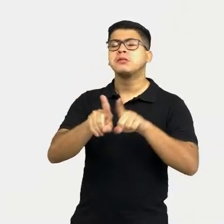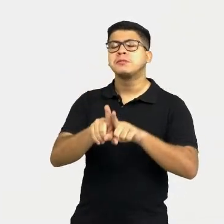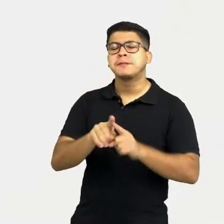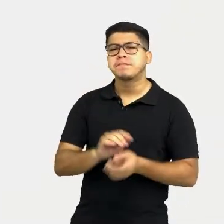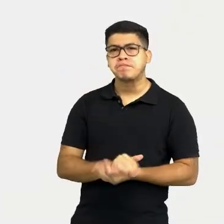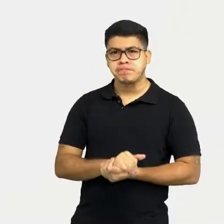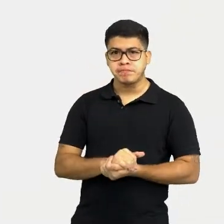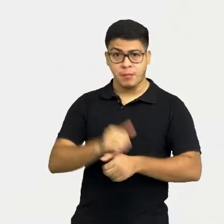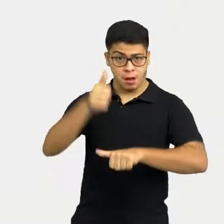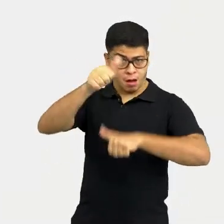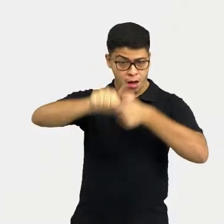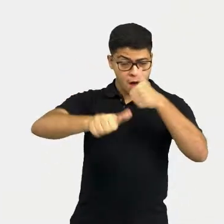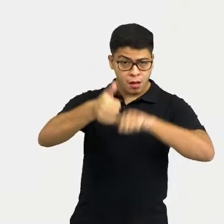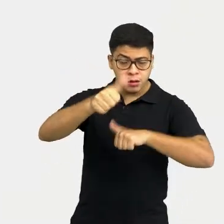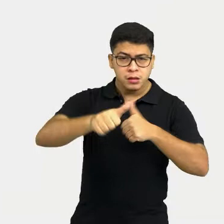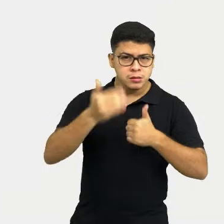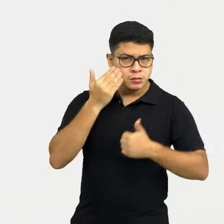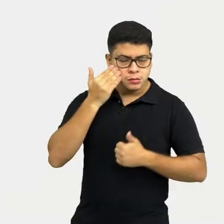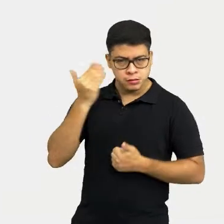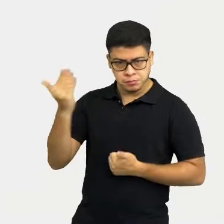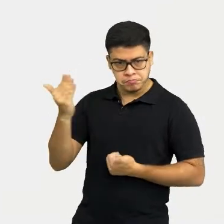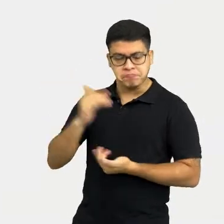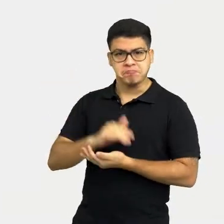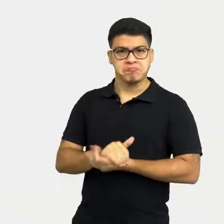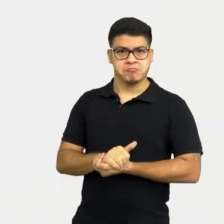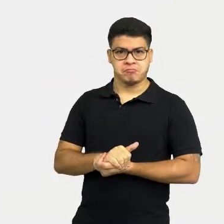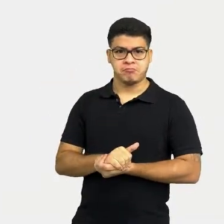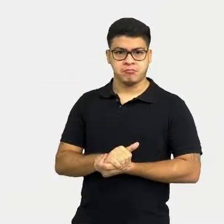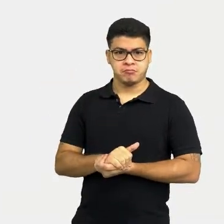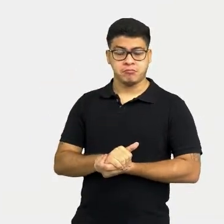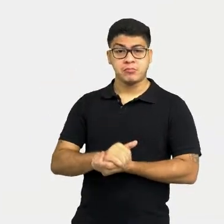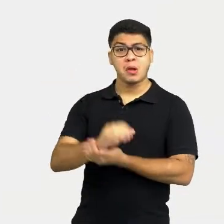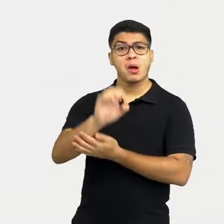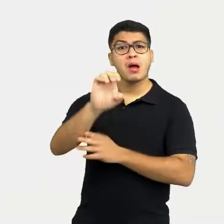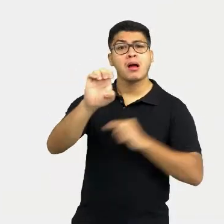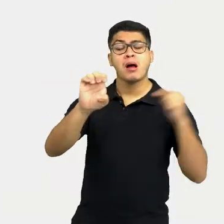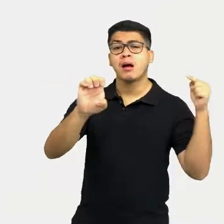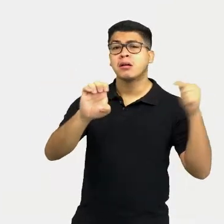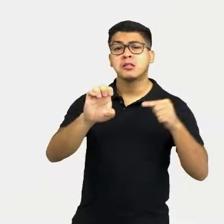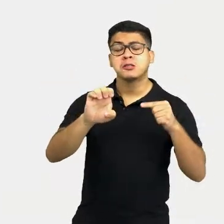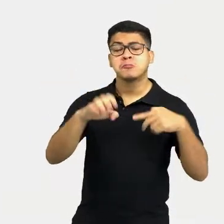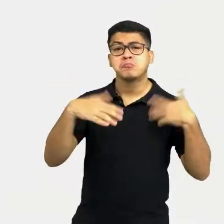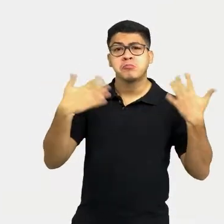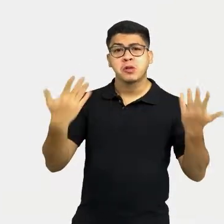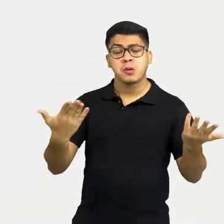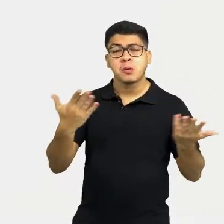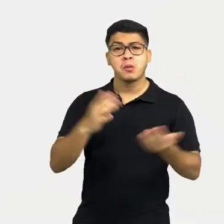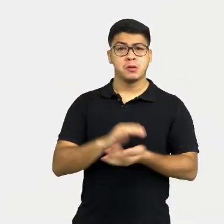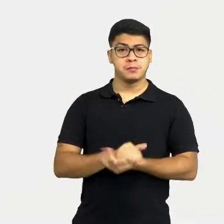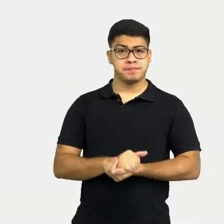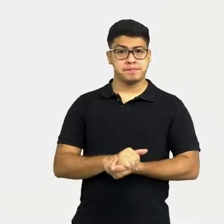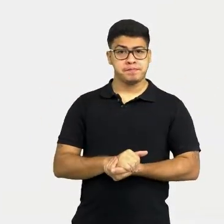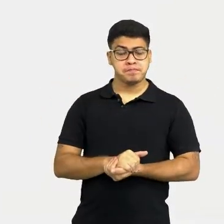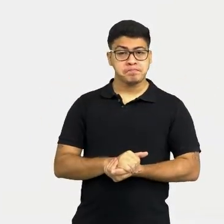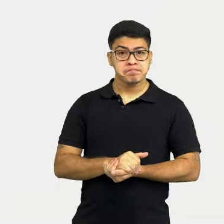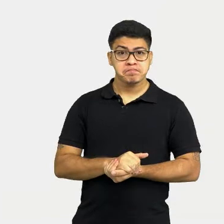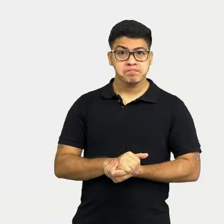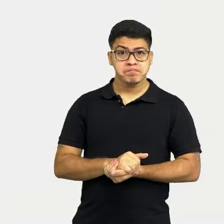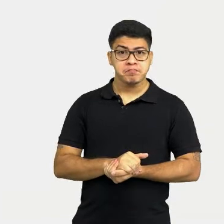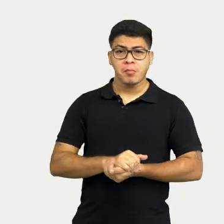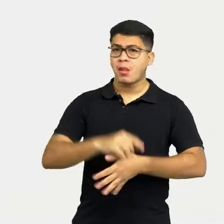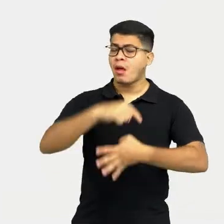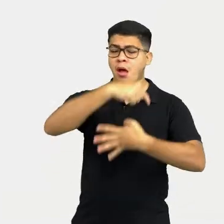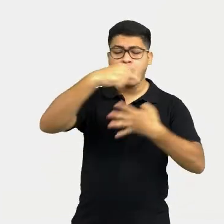Deus possibilita a superação dos valores hoje aceitos? Ou letra E, a morte de Deus nada